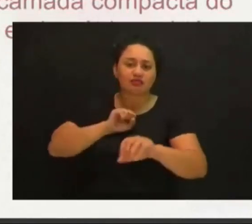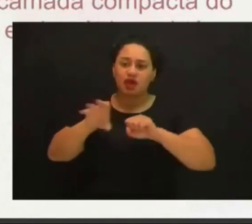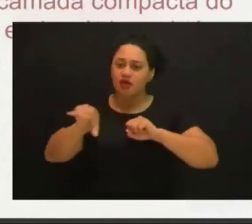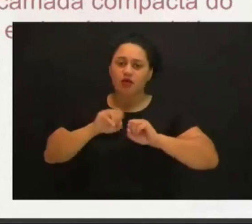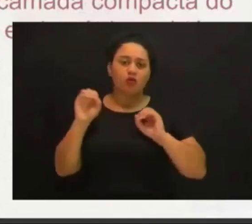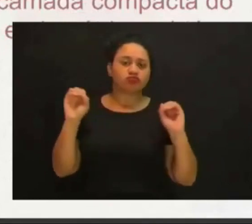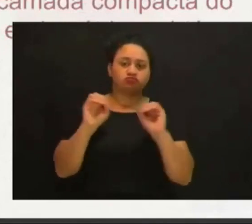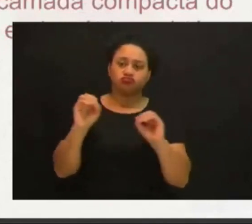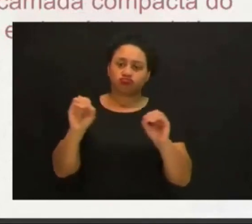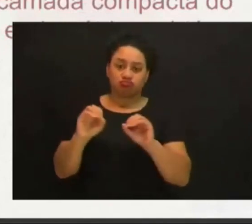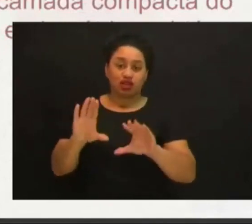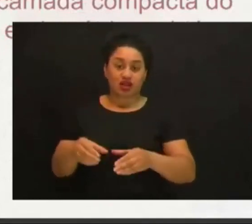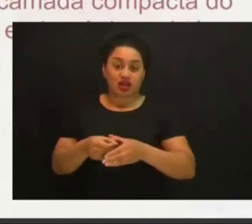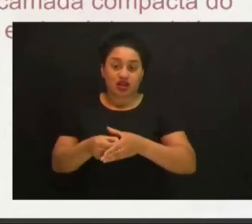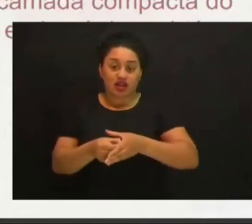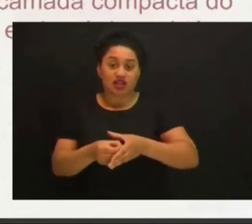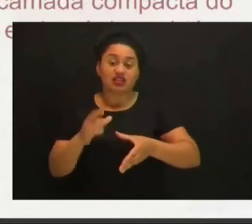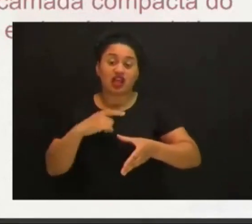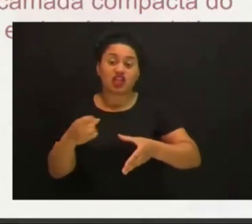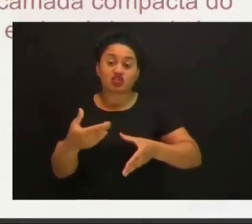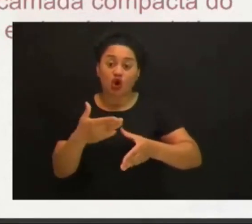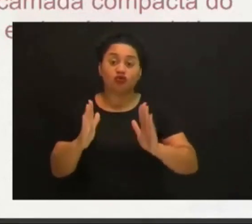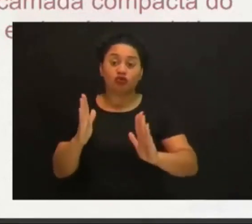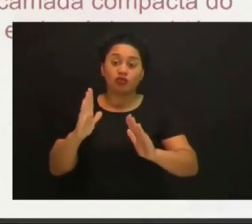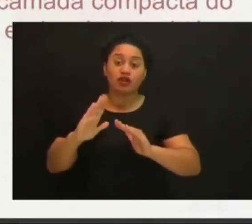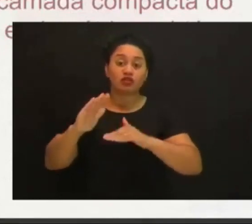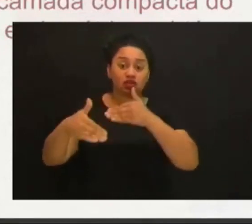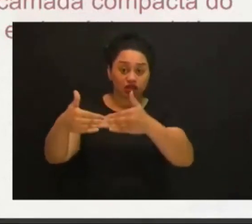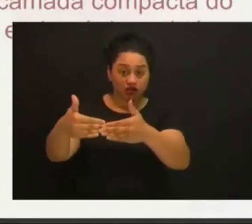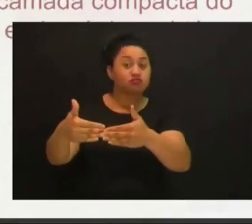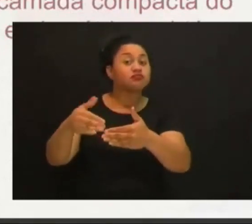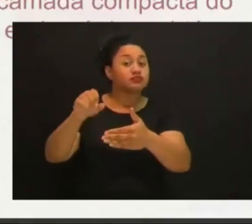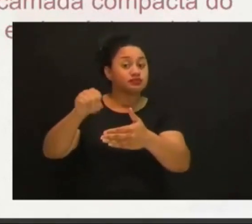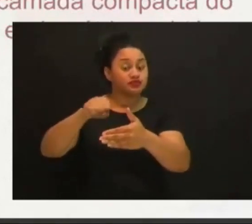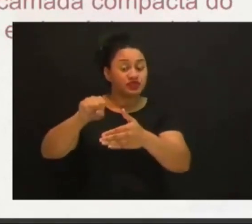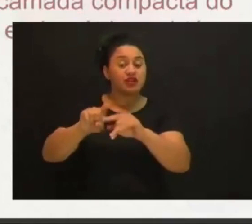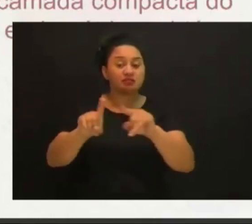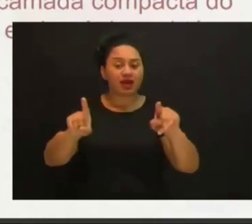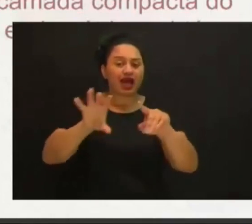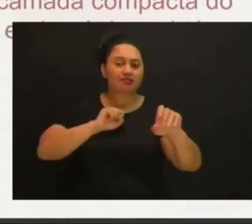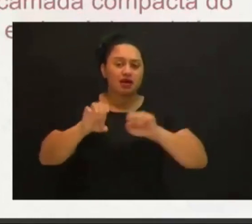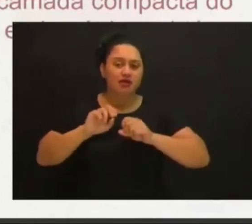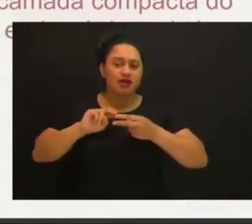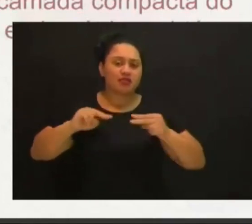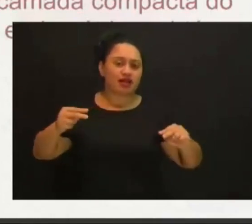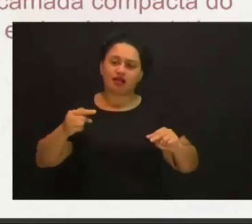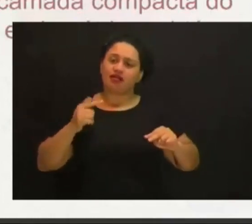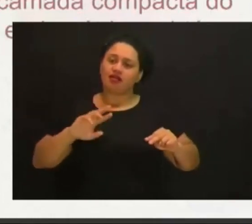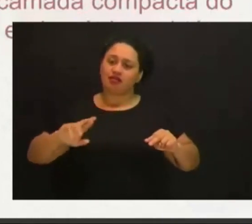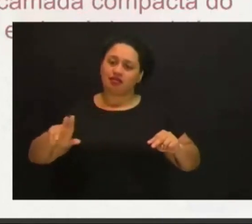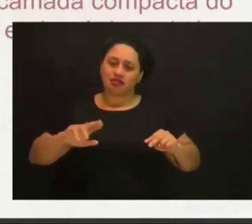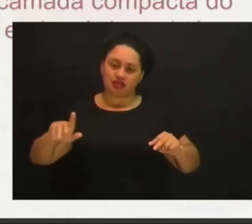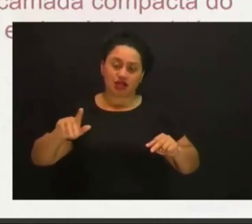genética. Ali há uma nova fase do desenvolvimento, sim, mas não há nenhum ganho genético.